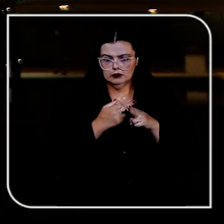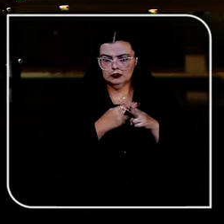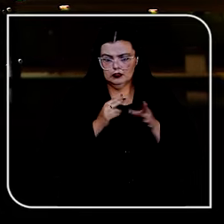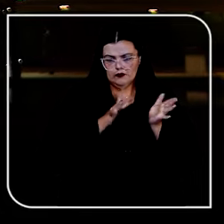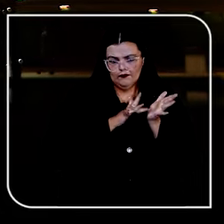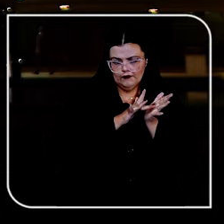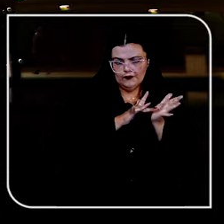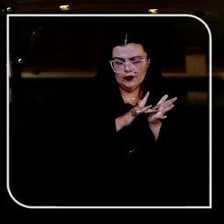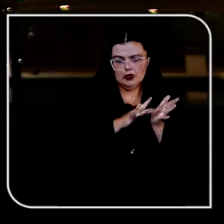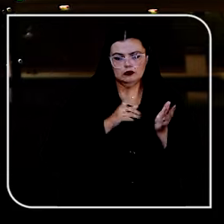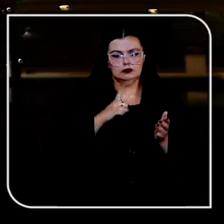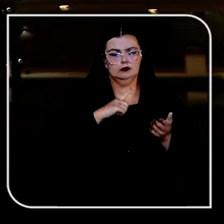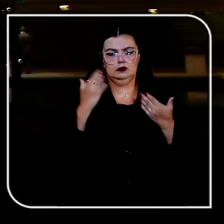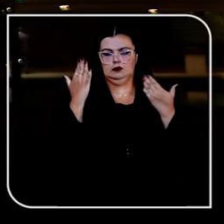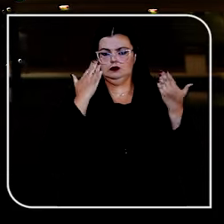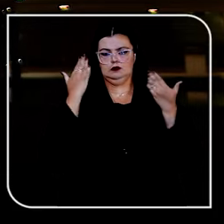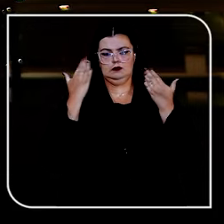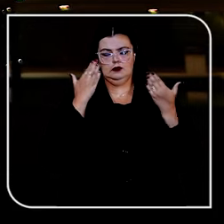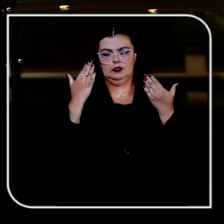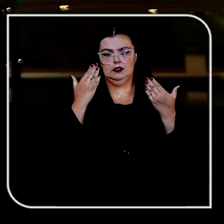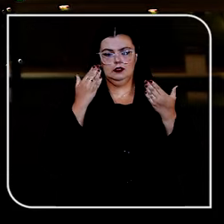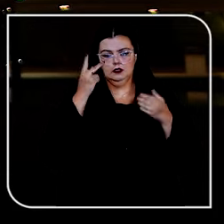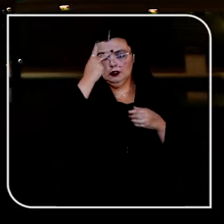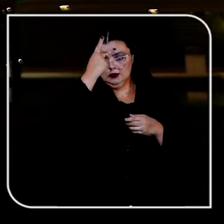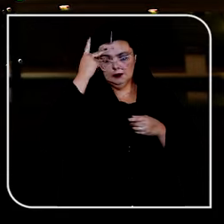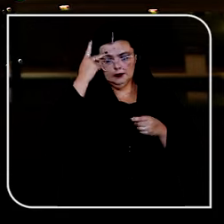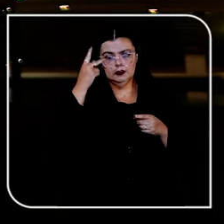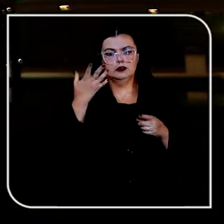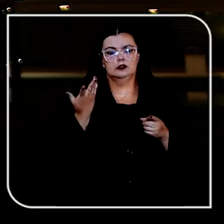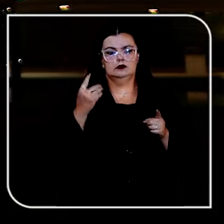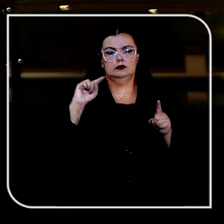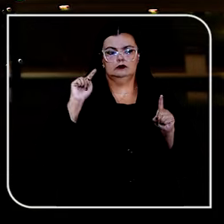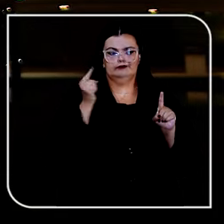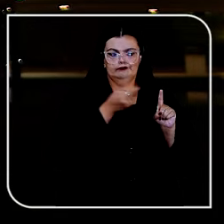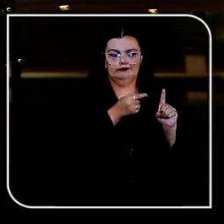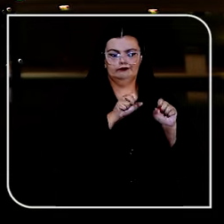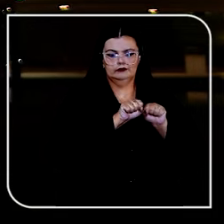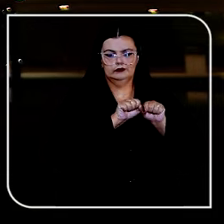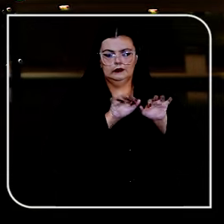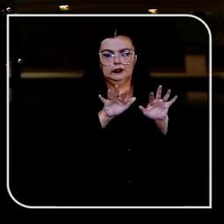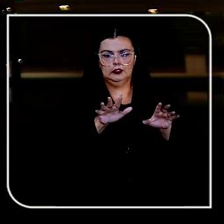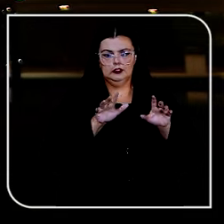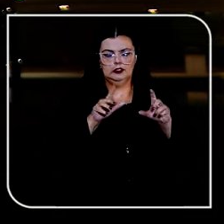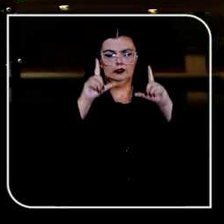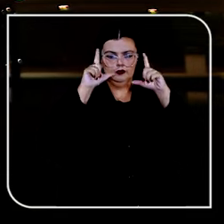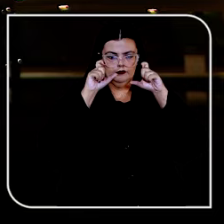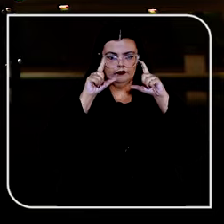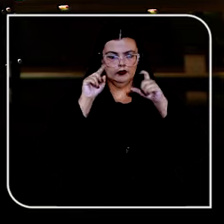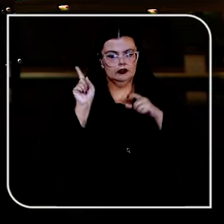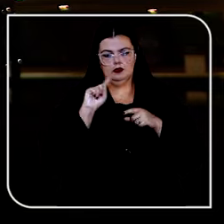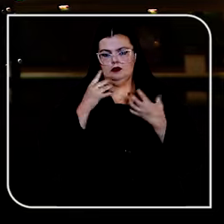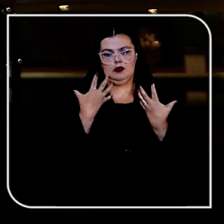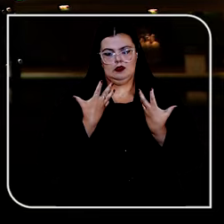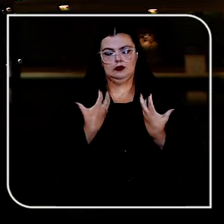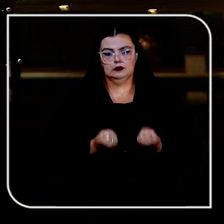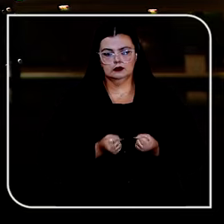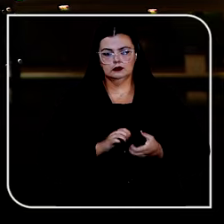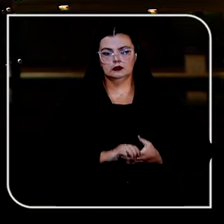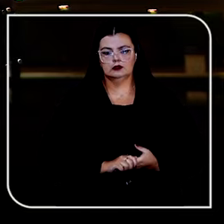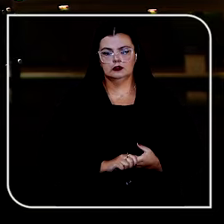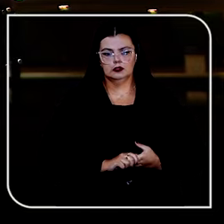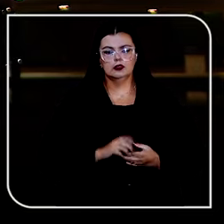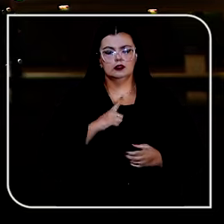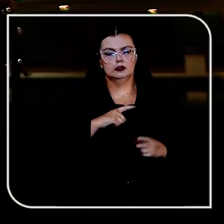forma pirata não pode ser equiparada a vítima que teve imagens íntimas publicadas sem consentimento essa